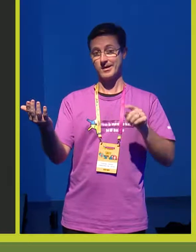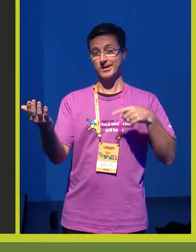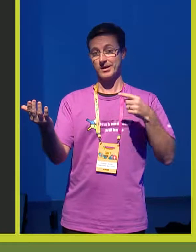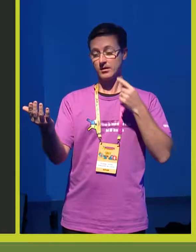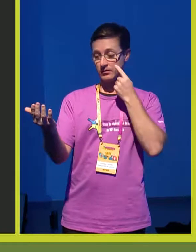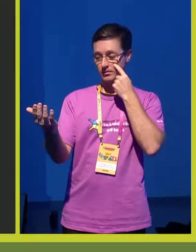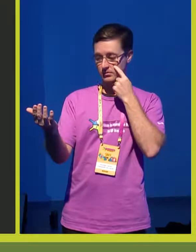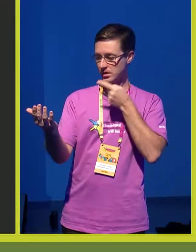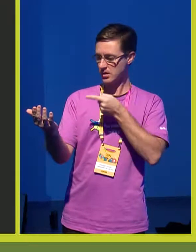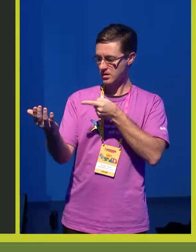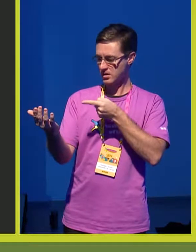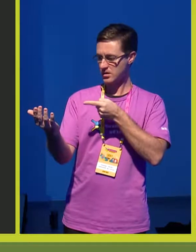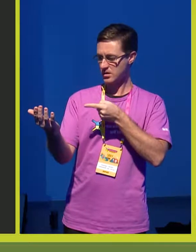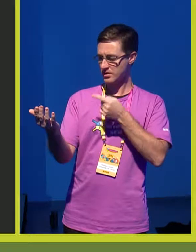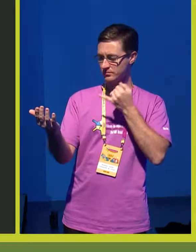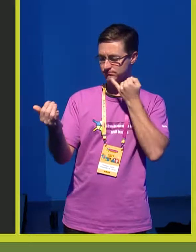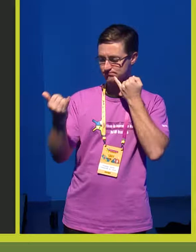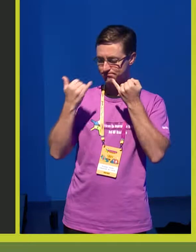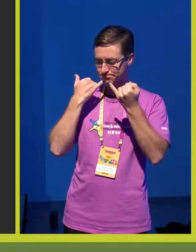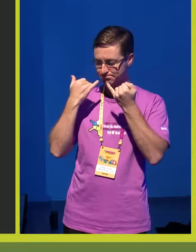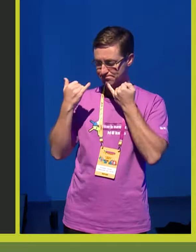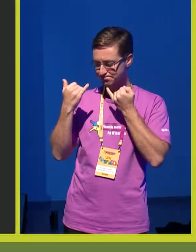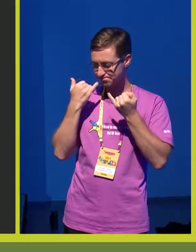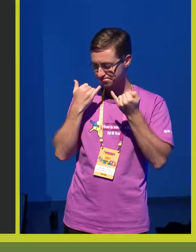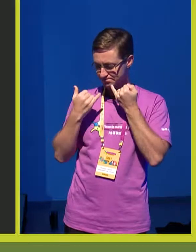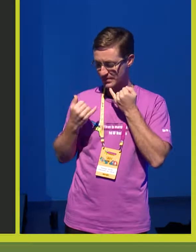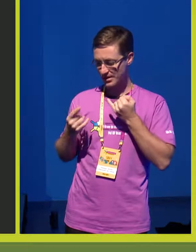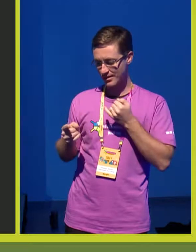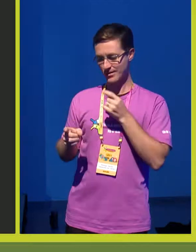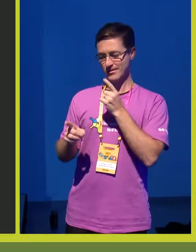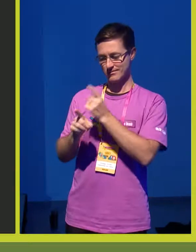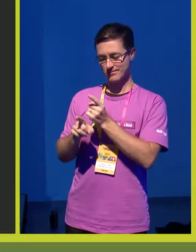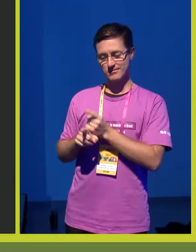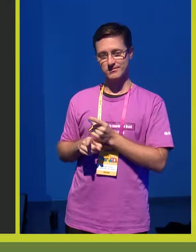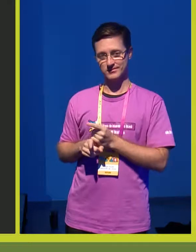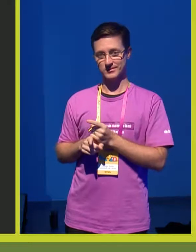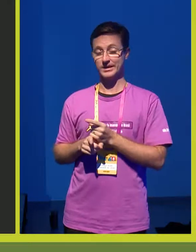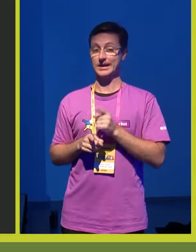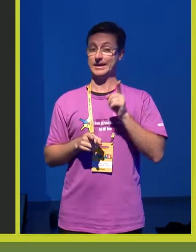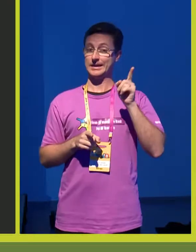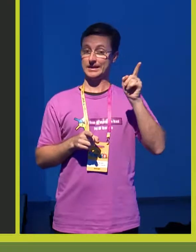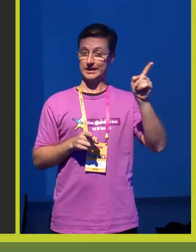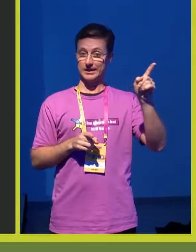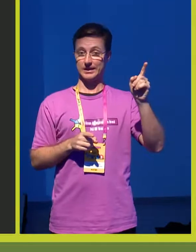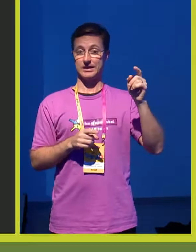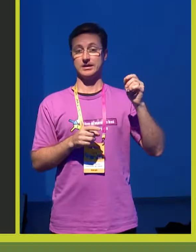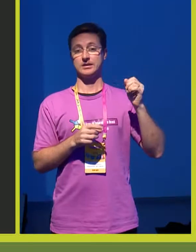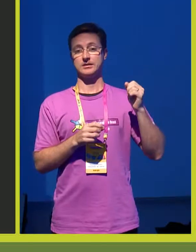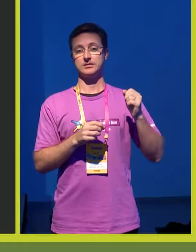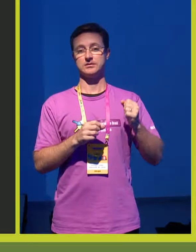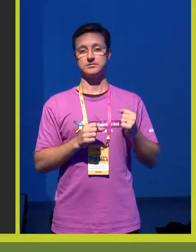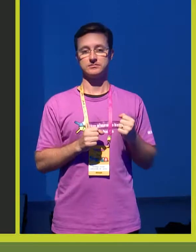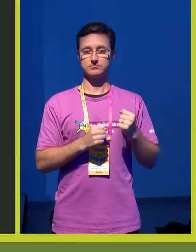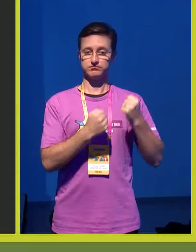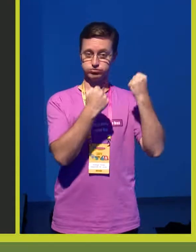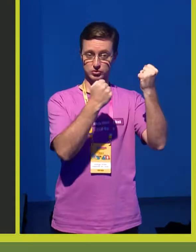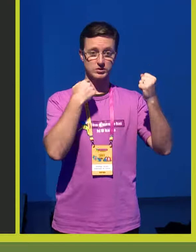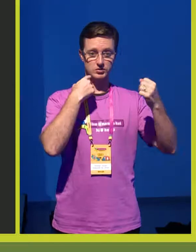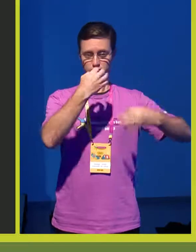apurar diversas informações desse indivíduo. Esse caso chegou até o Supremo Tribunal Federal porque o defensor nesse